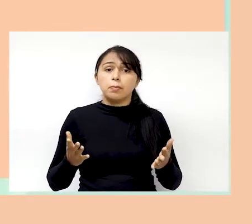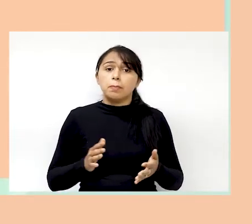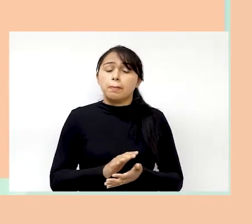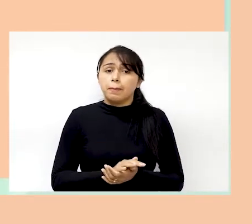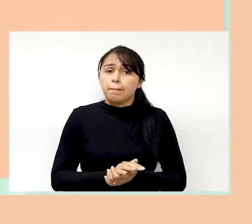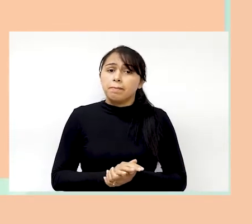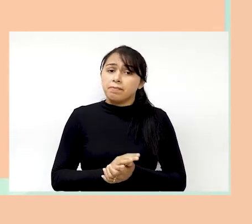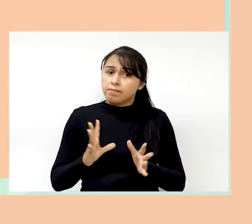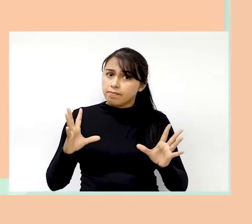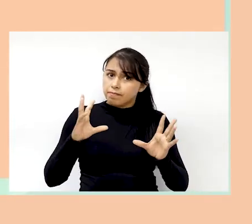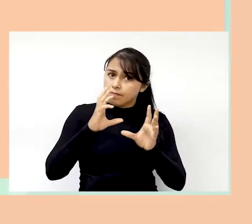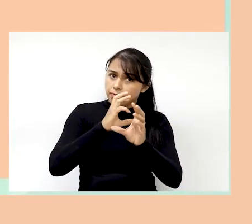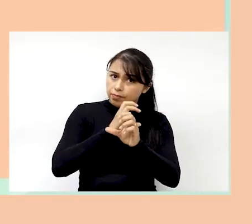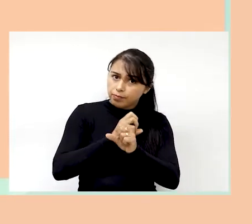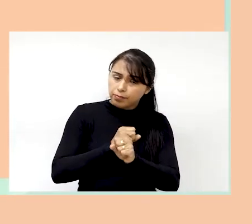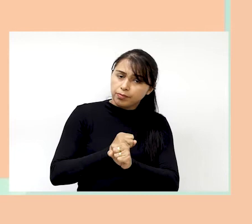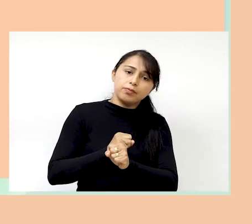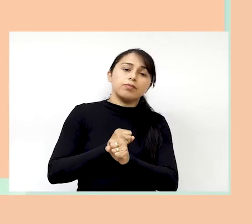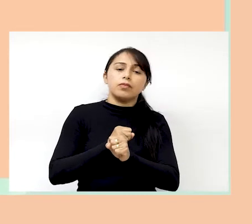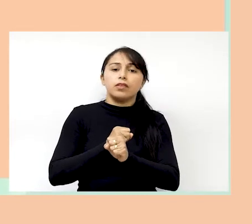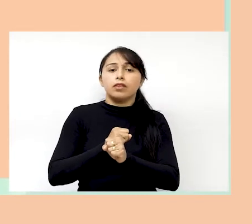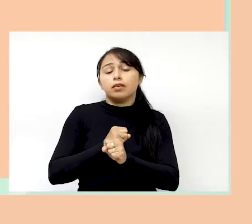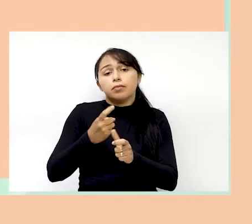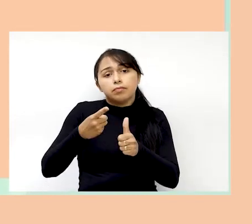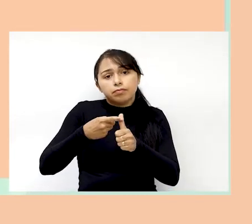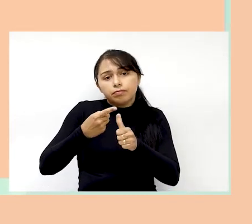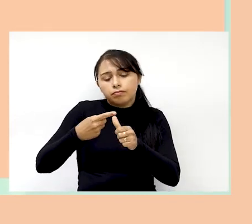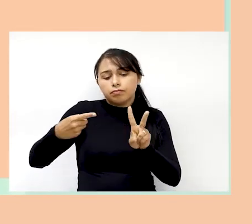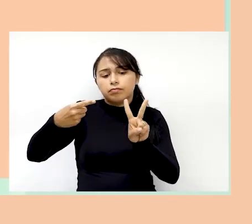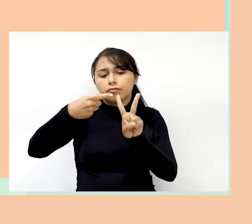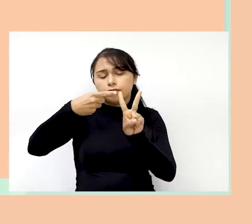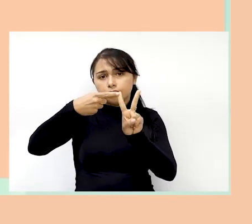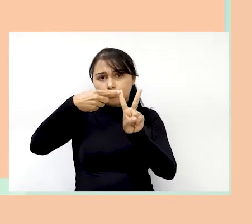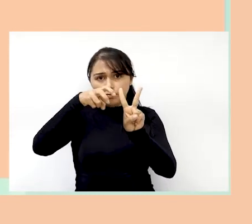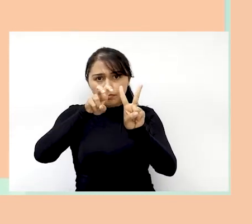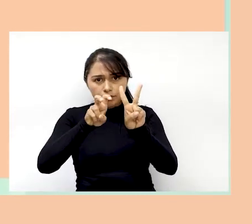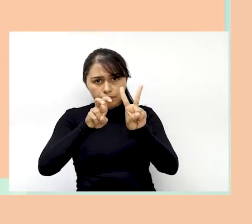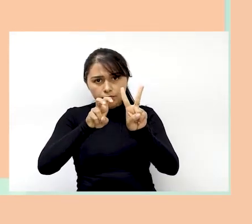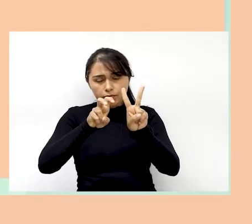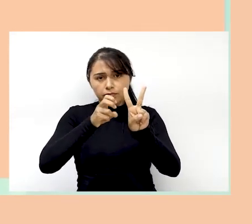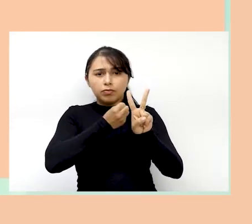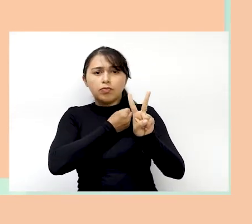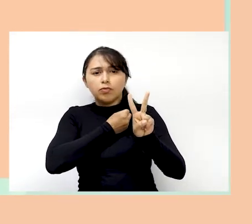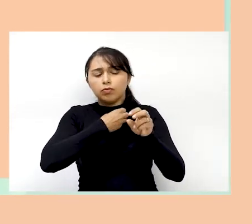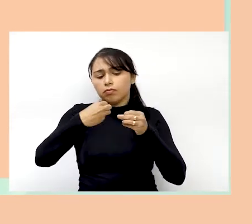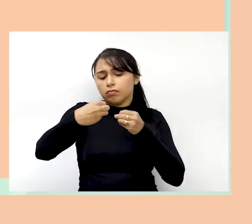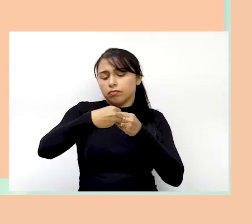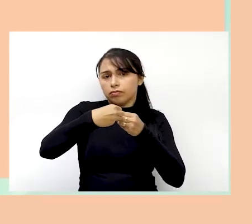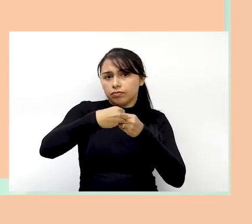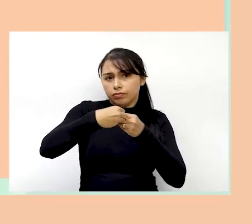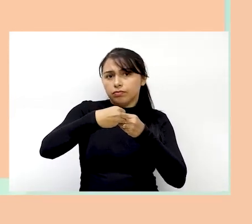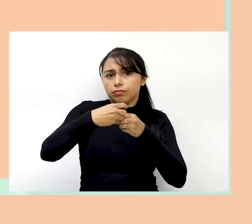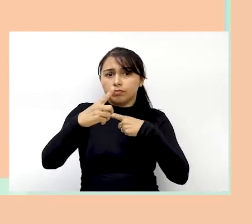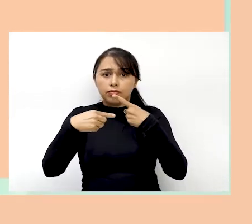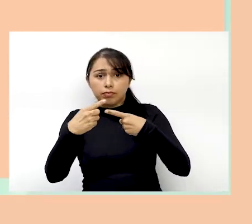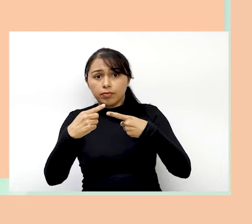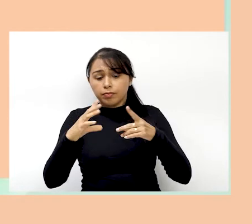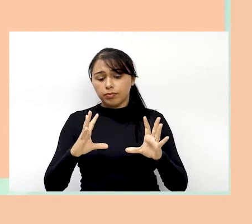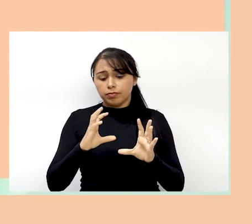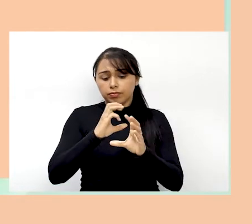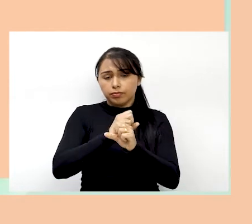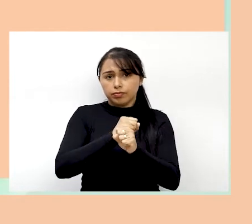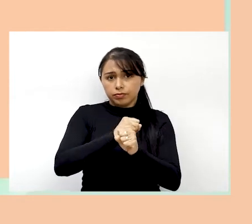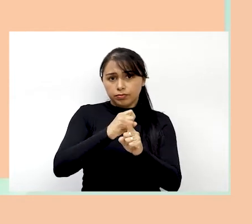quê? A gente tem que calcular a raiz aproximada de 5. E depois, né, fazer essa soma aqui, né? Eu